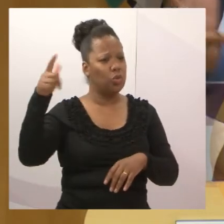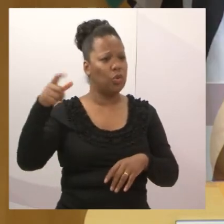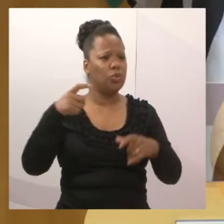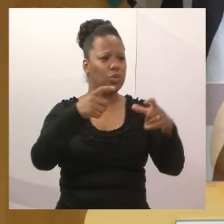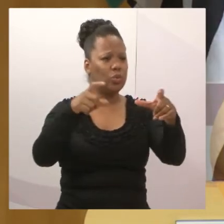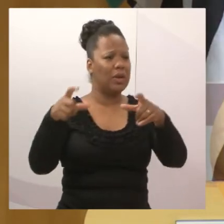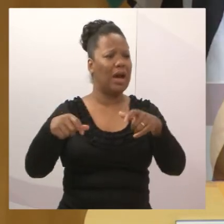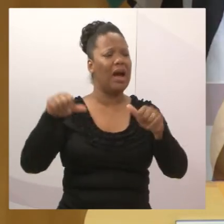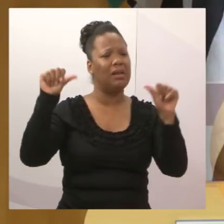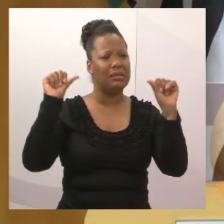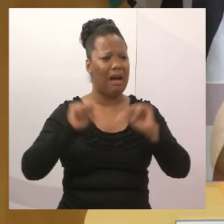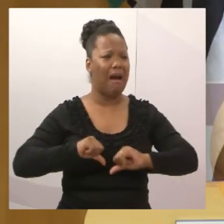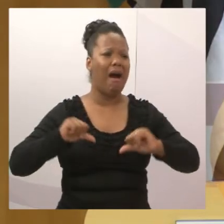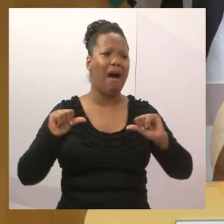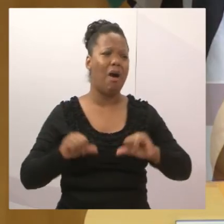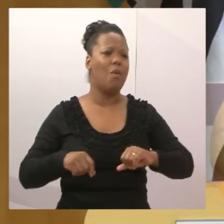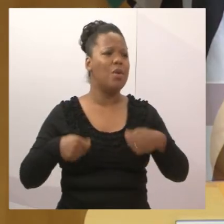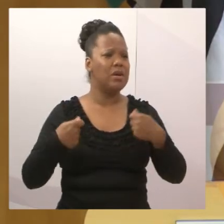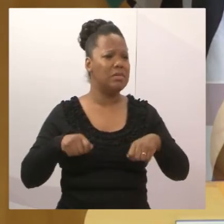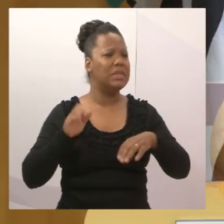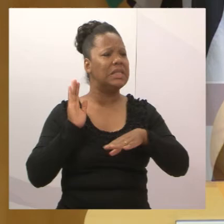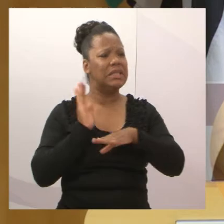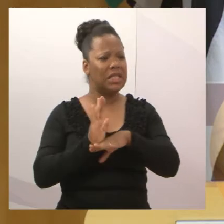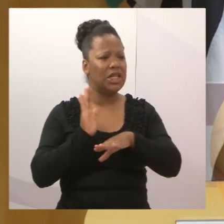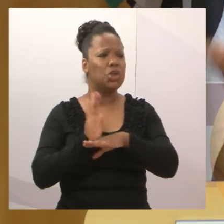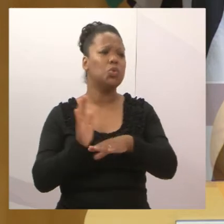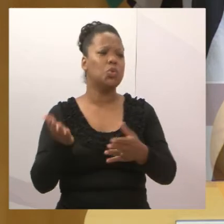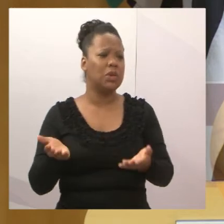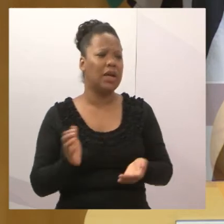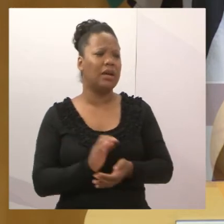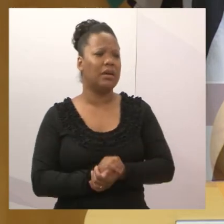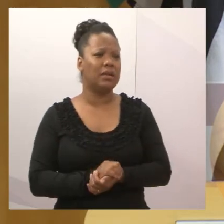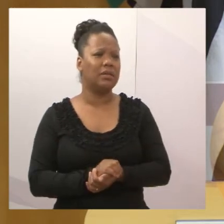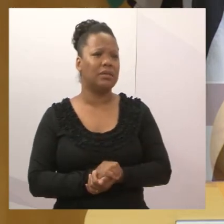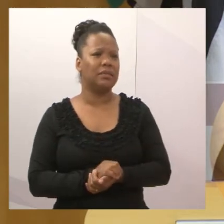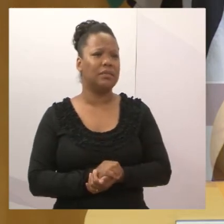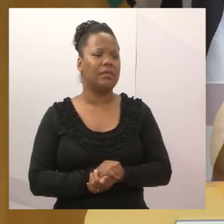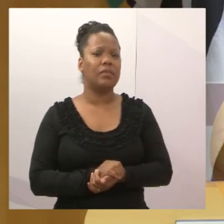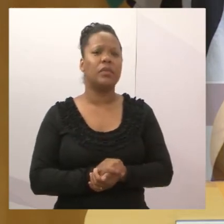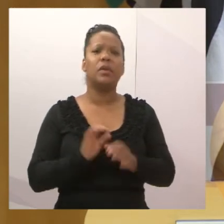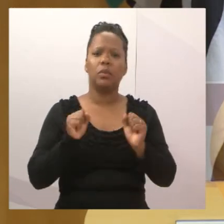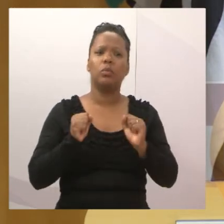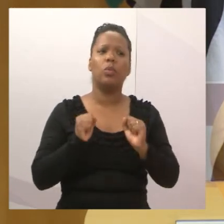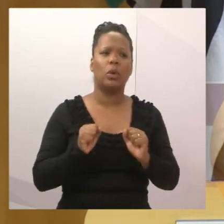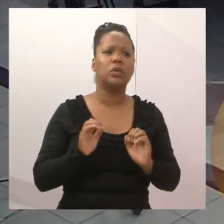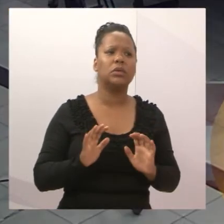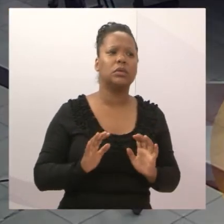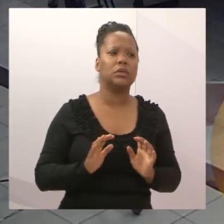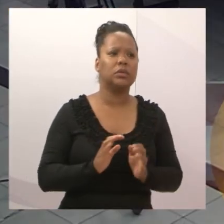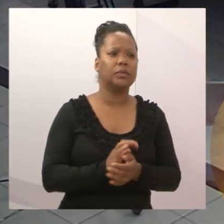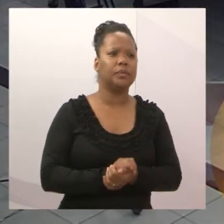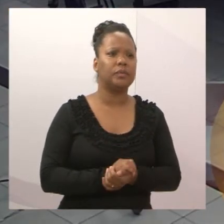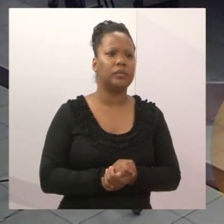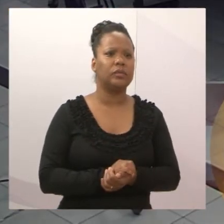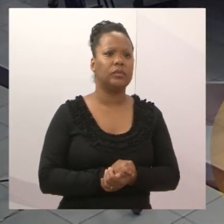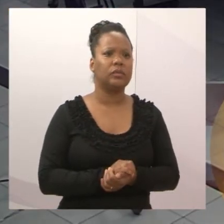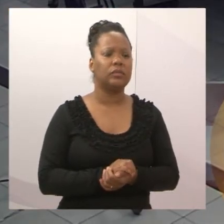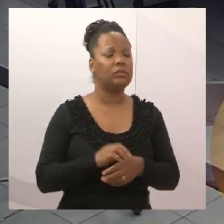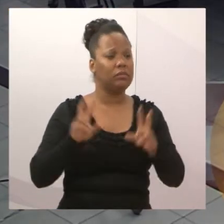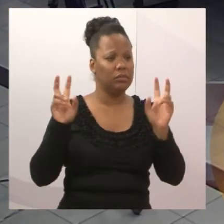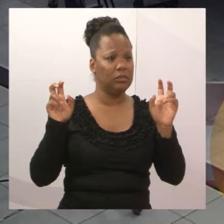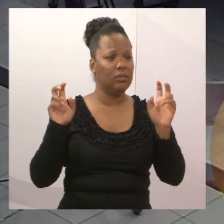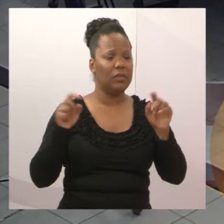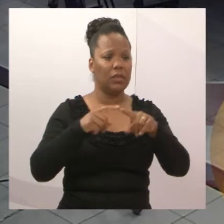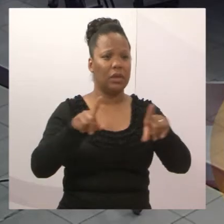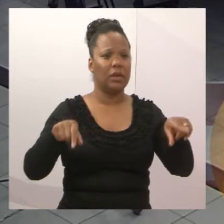situação precária, que a gente tem que investir. Temos que investir para dar essas condições. Pois não, vereador? Então, vereador Paulinho, a esse respeito, o